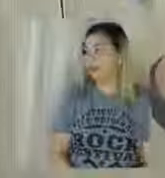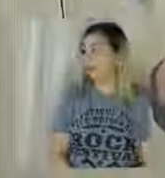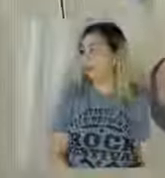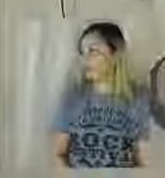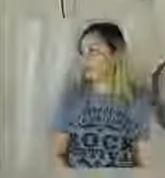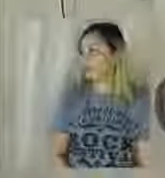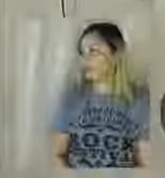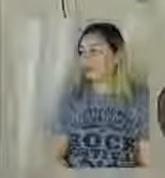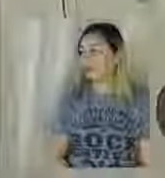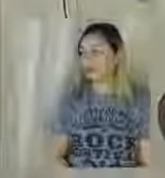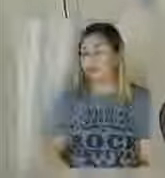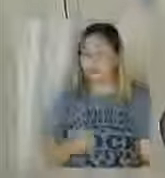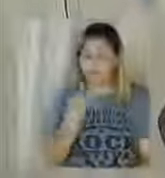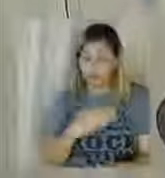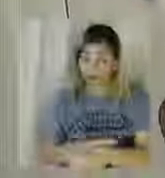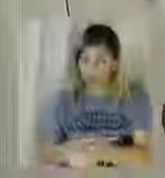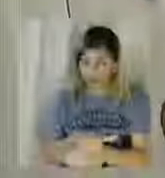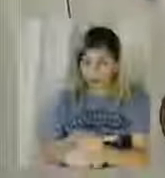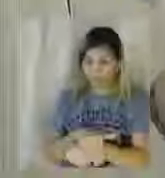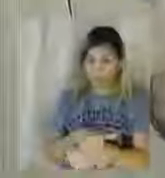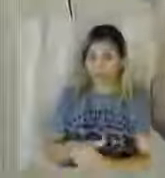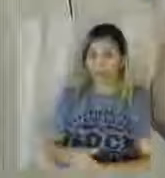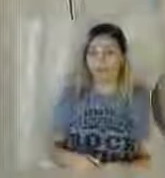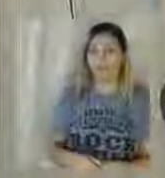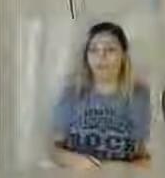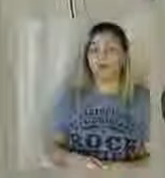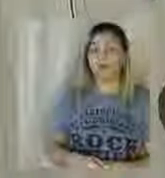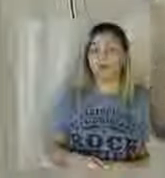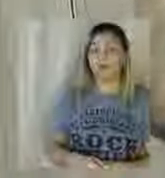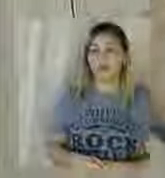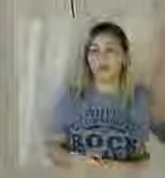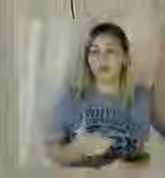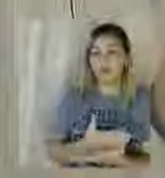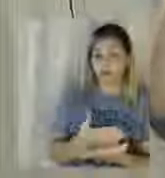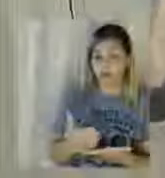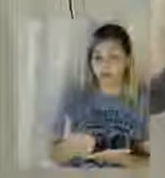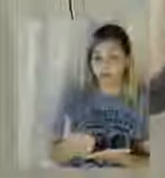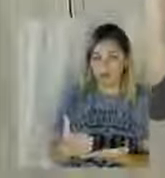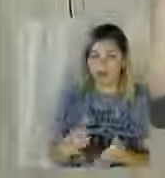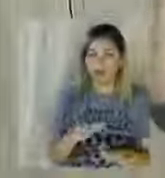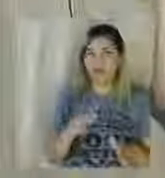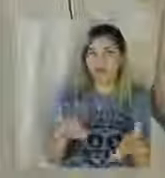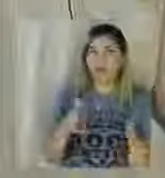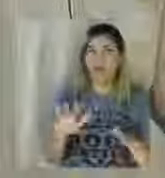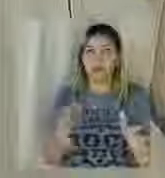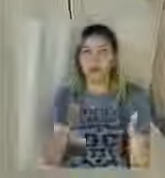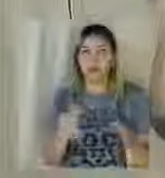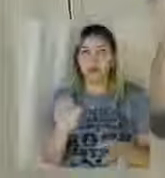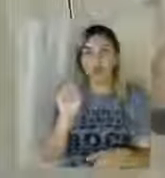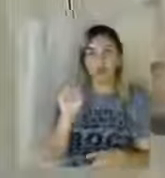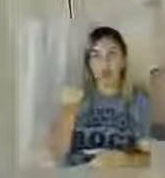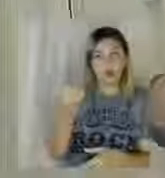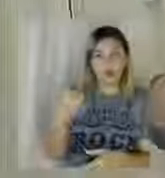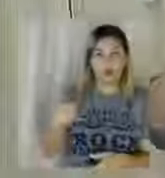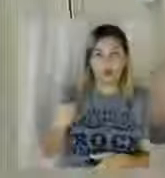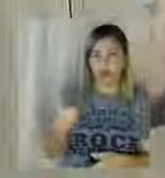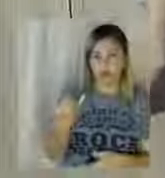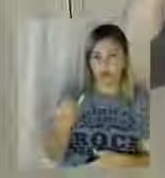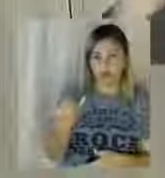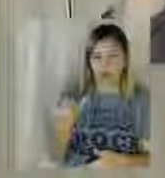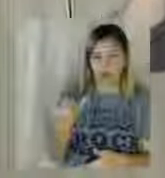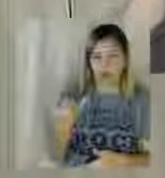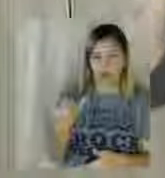Quantos anos? Boa noite. Então, eu comecei mais ou menos na idade de 8 anos a